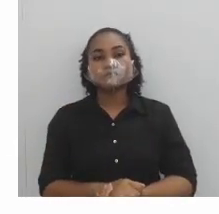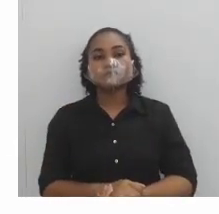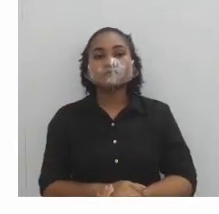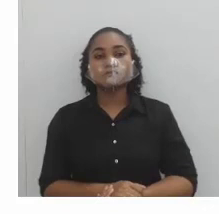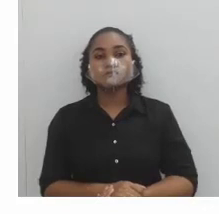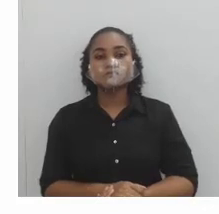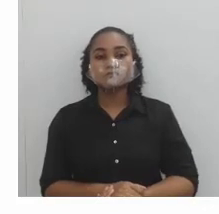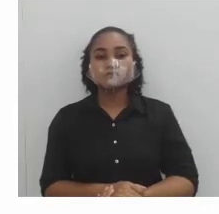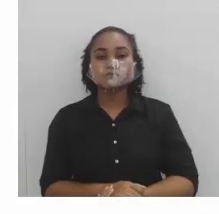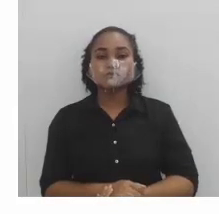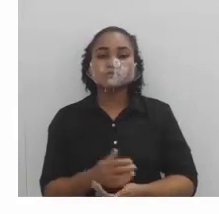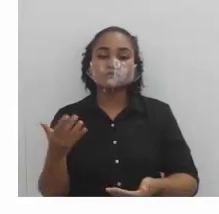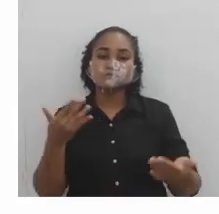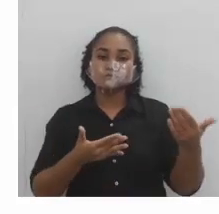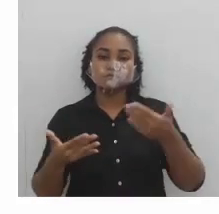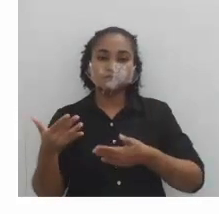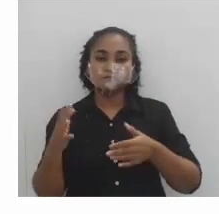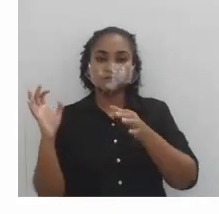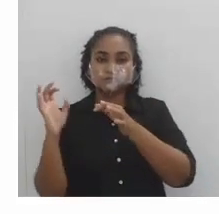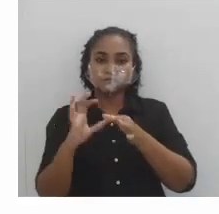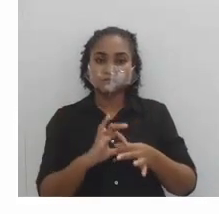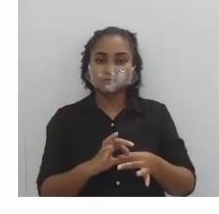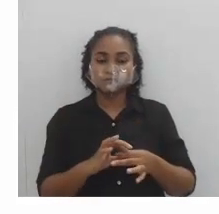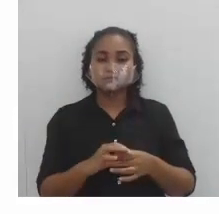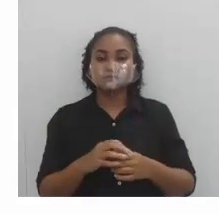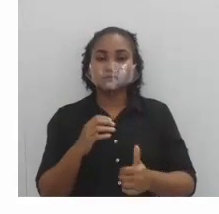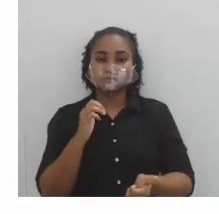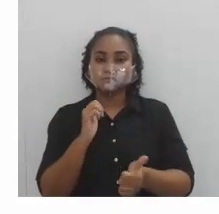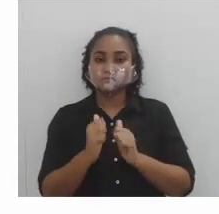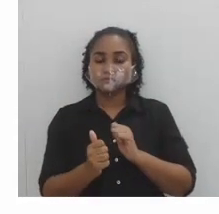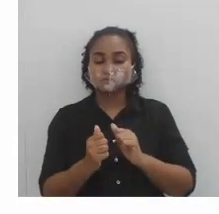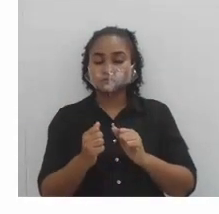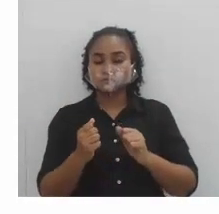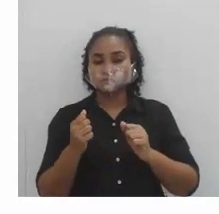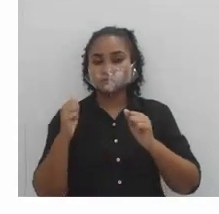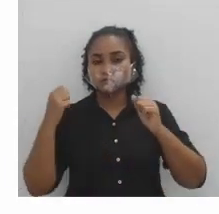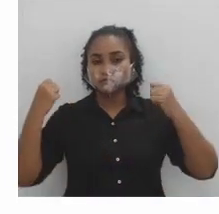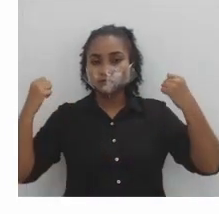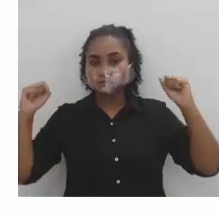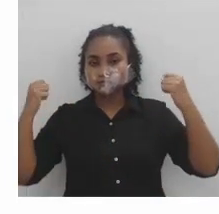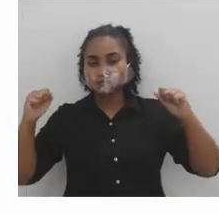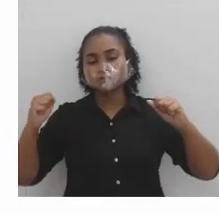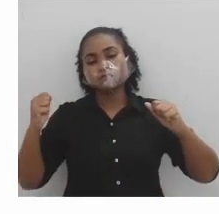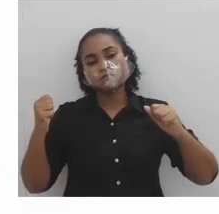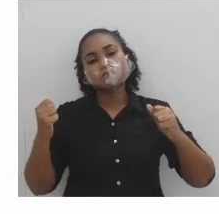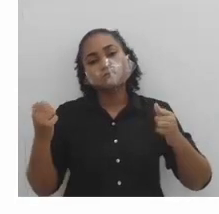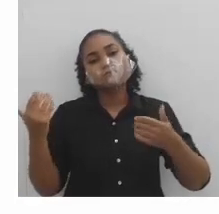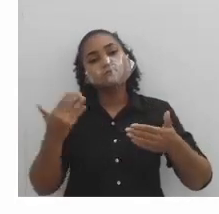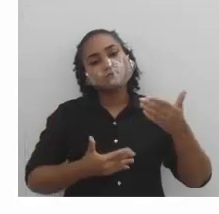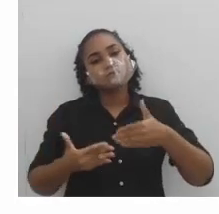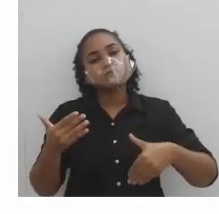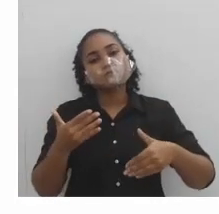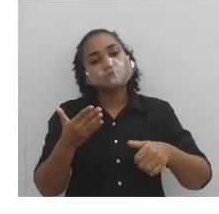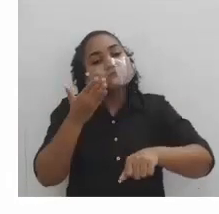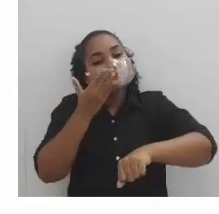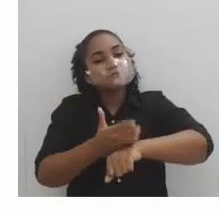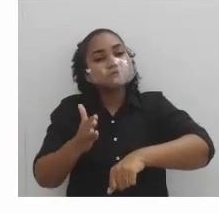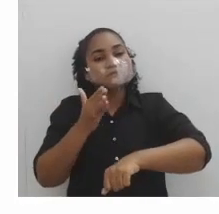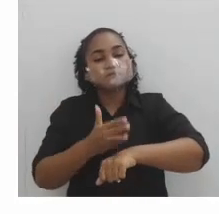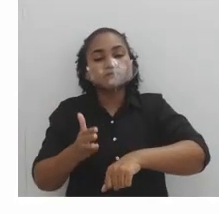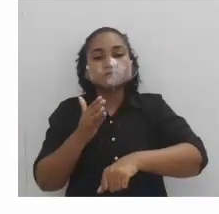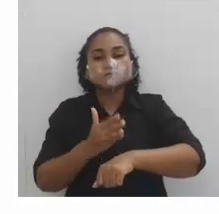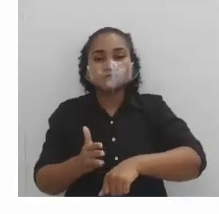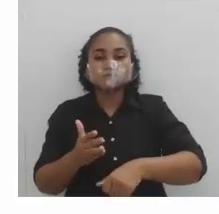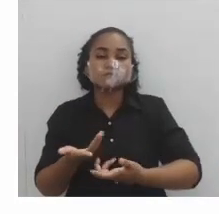inserido. Os jogos esportivos eram parte também, inicialmente, do treino de